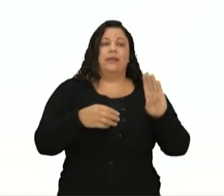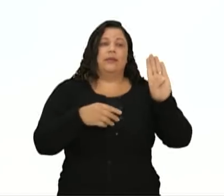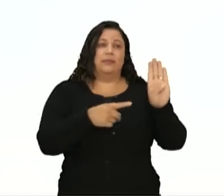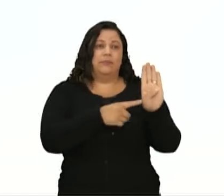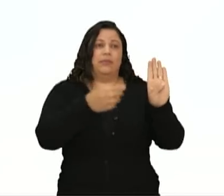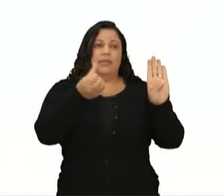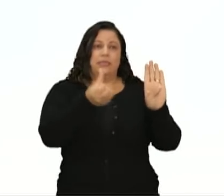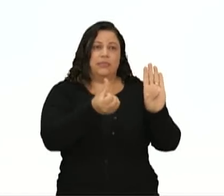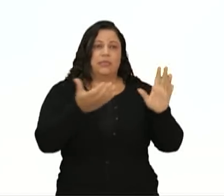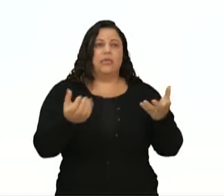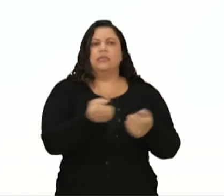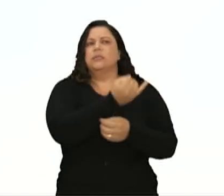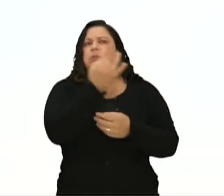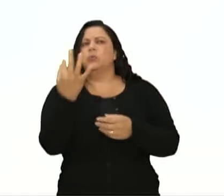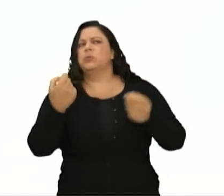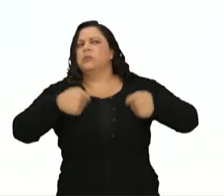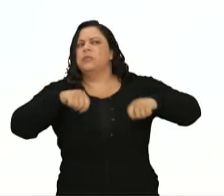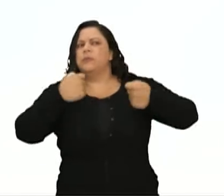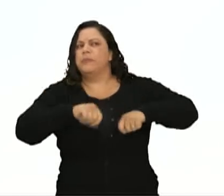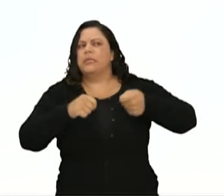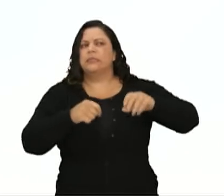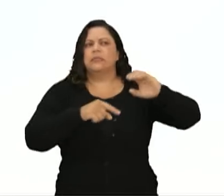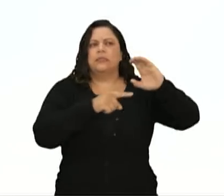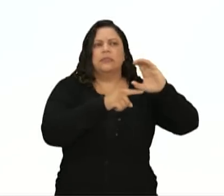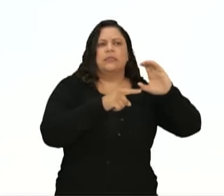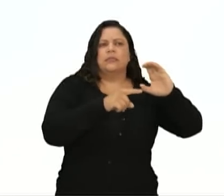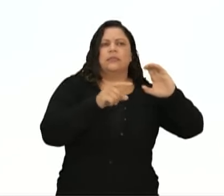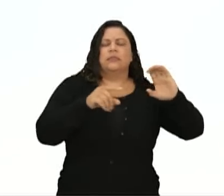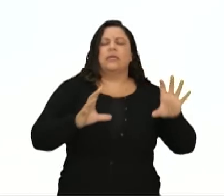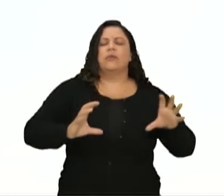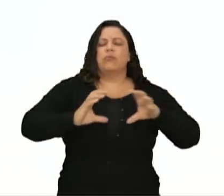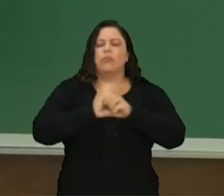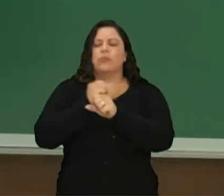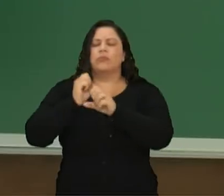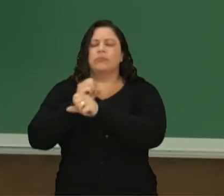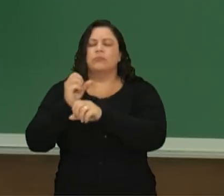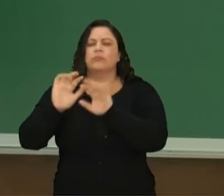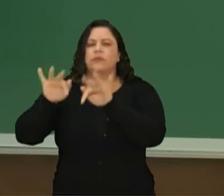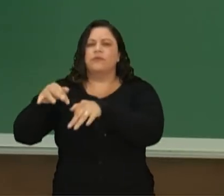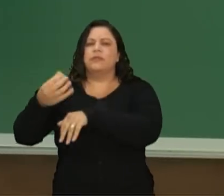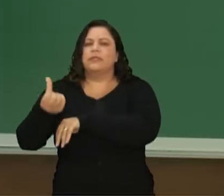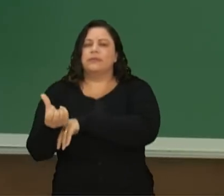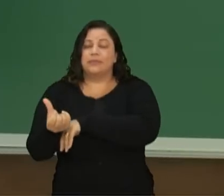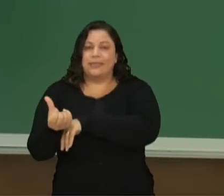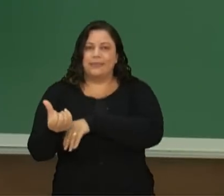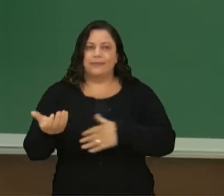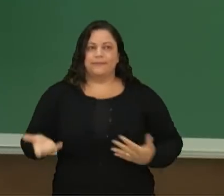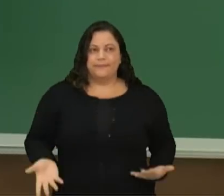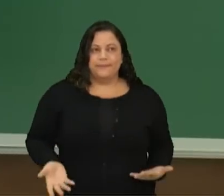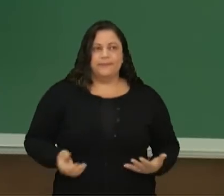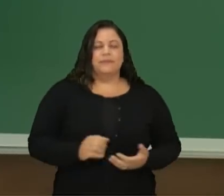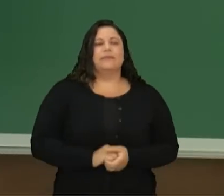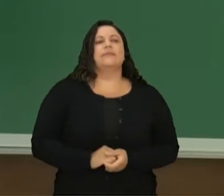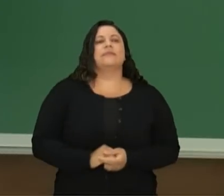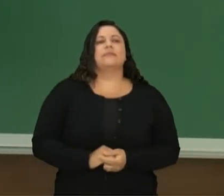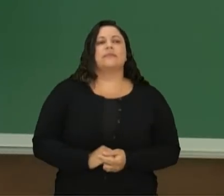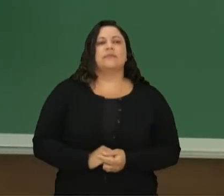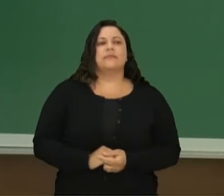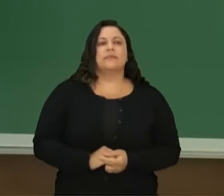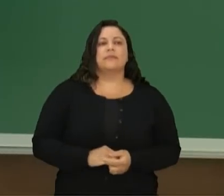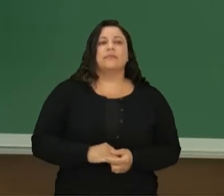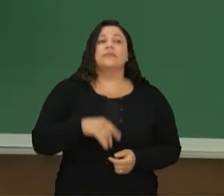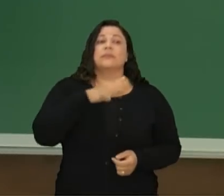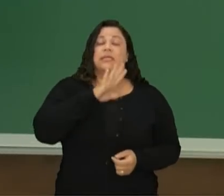6. Quanto ele deve obter em C para que sua nota final seja 6? Então, eu